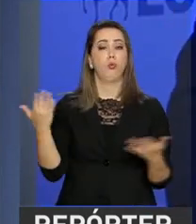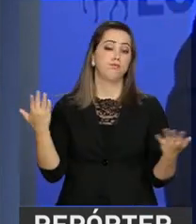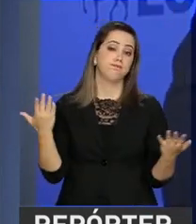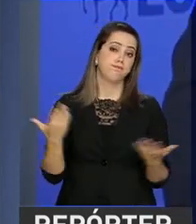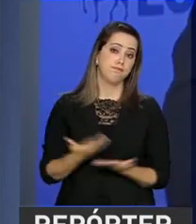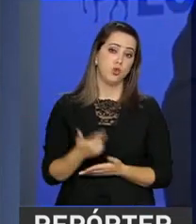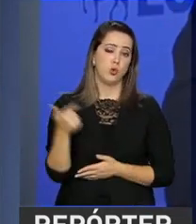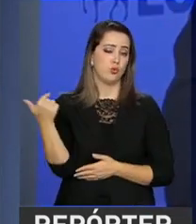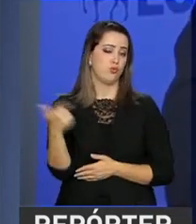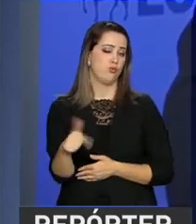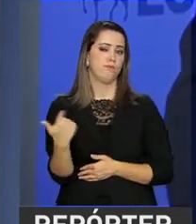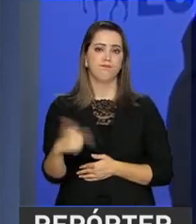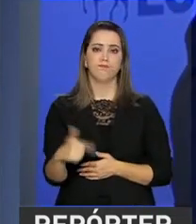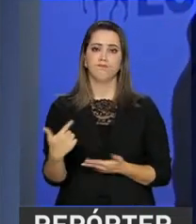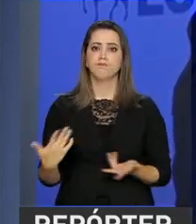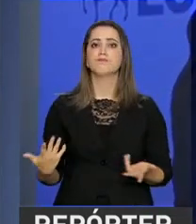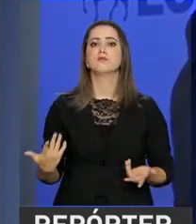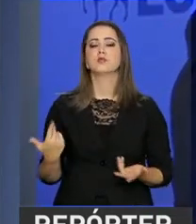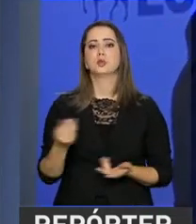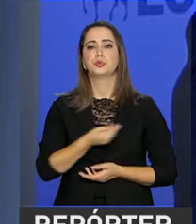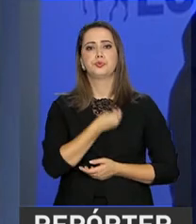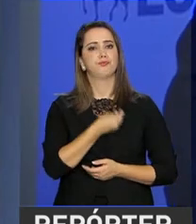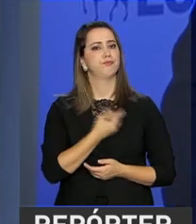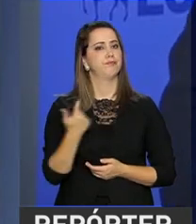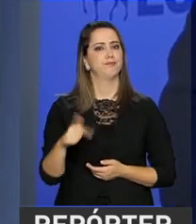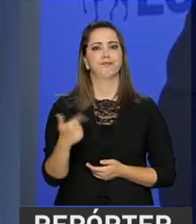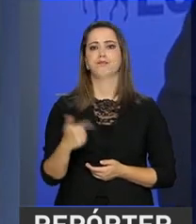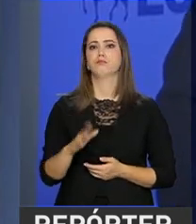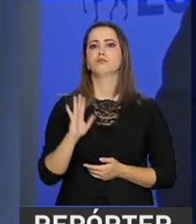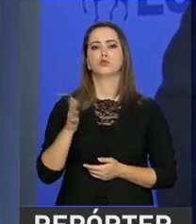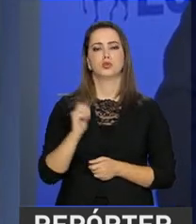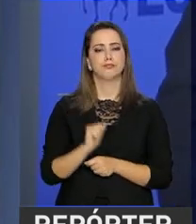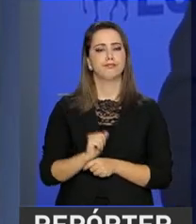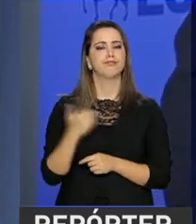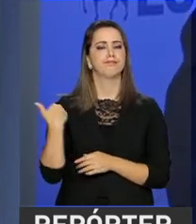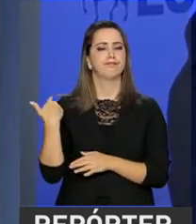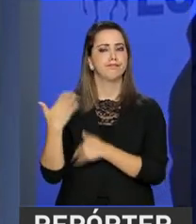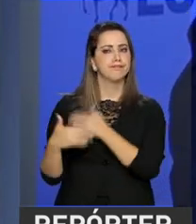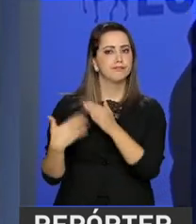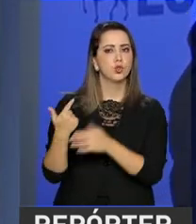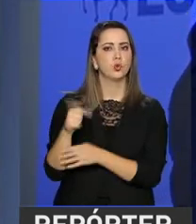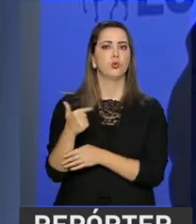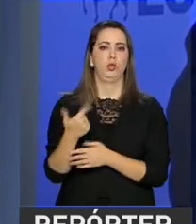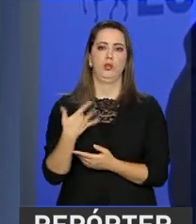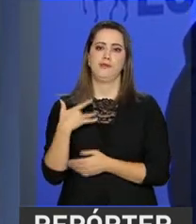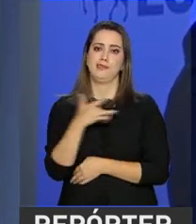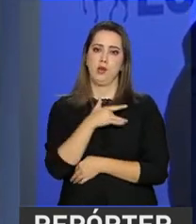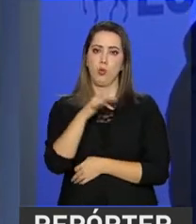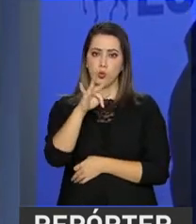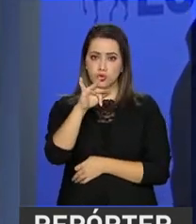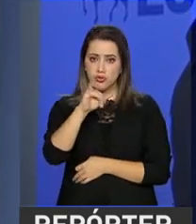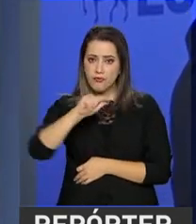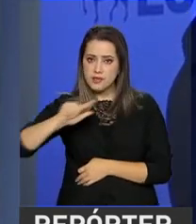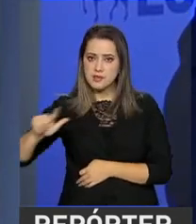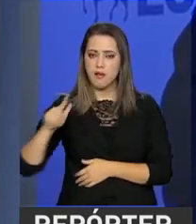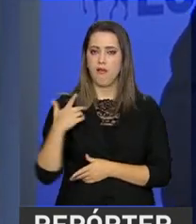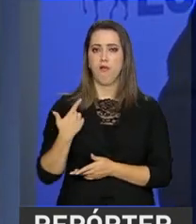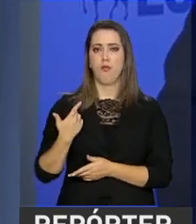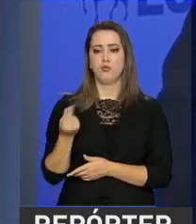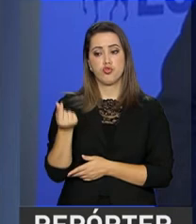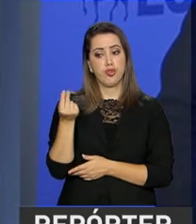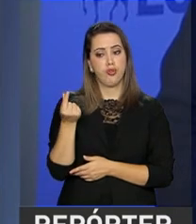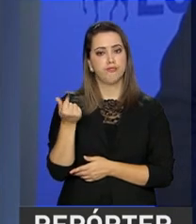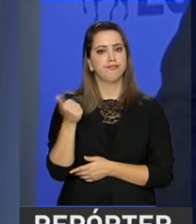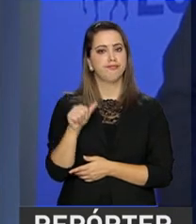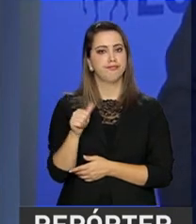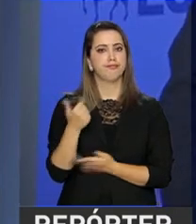não temos e não vivemos nos sentimos há muito tempo isso vai gerar uma confiança dos